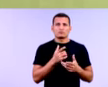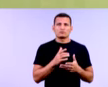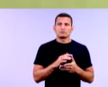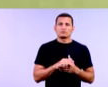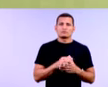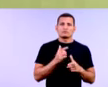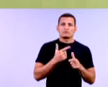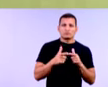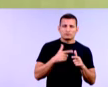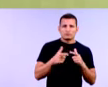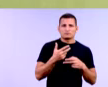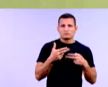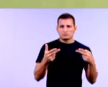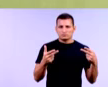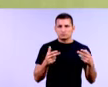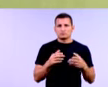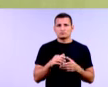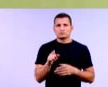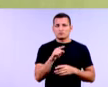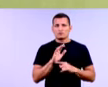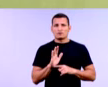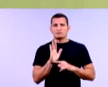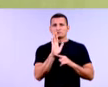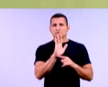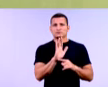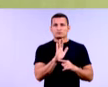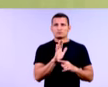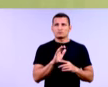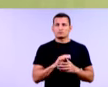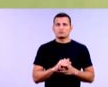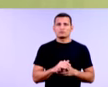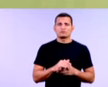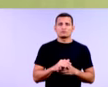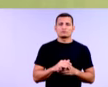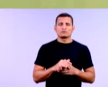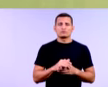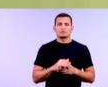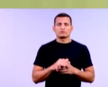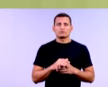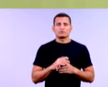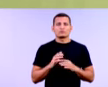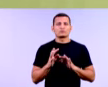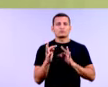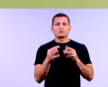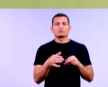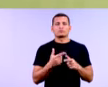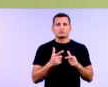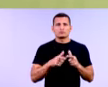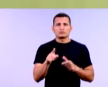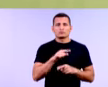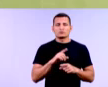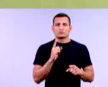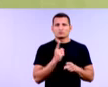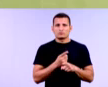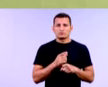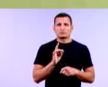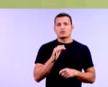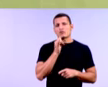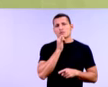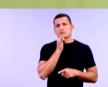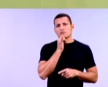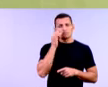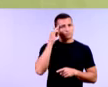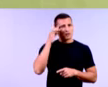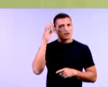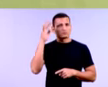com problemas, né? Vocês vão apresentar todo o problema que vocês encontraram nessa situação hipotética, né? Então,